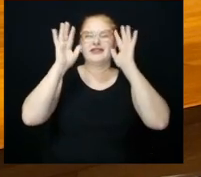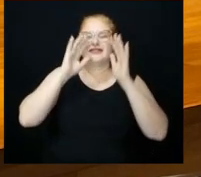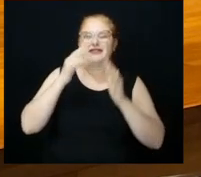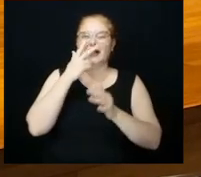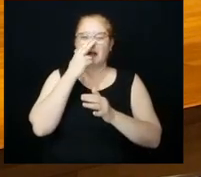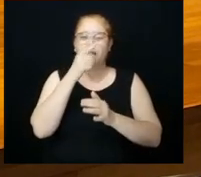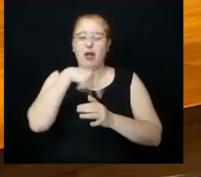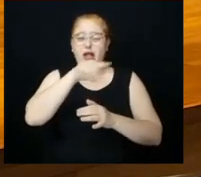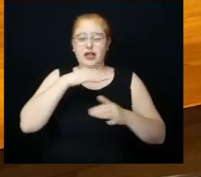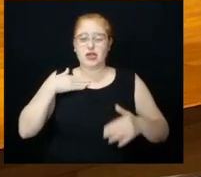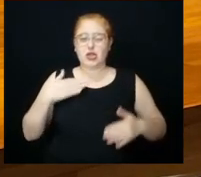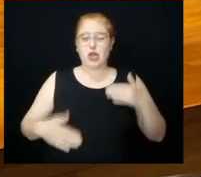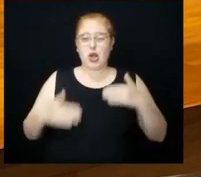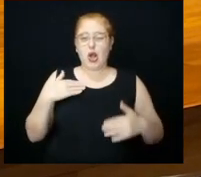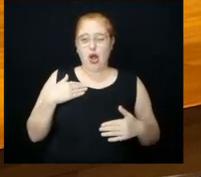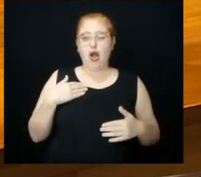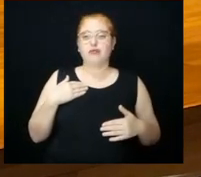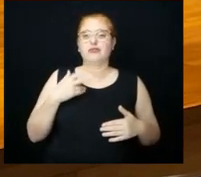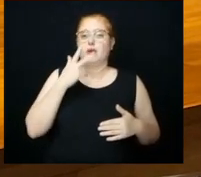machimbom.